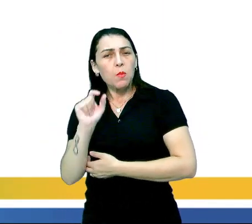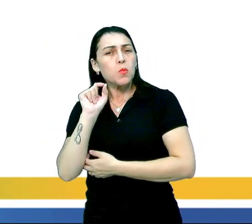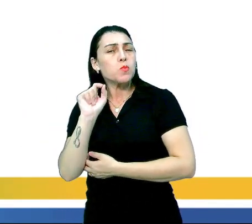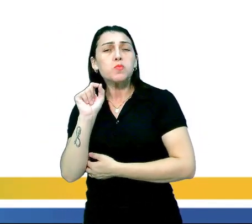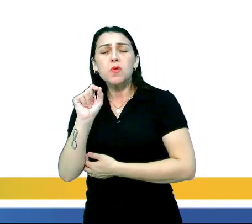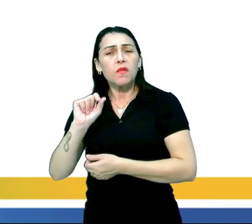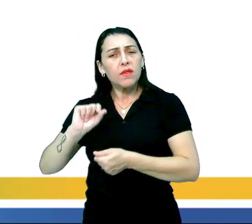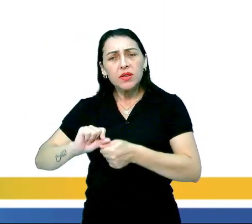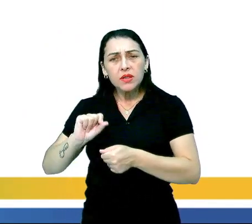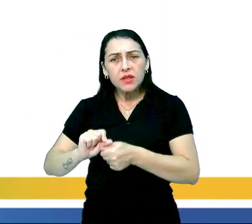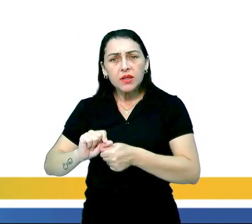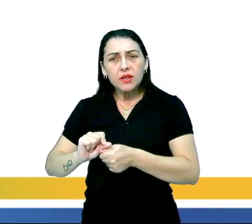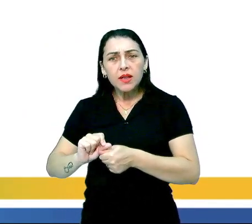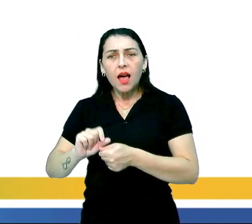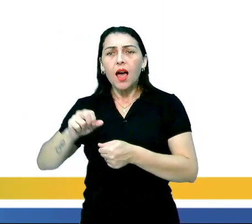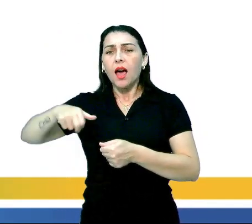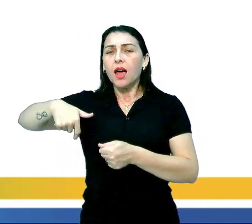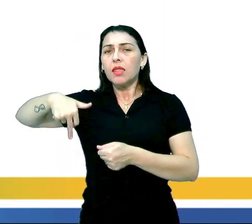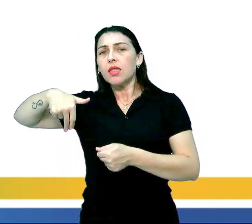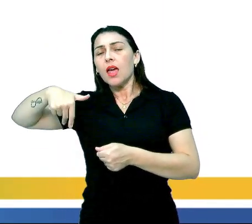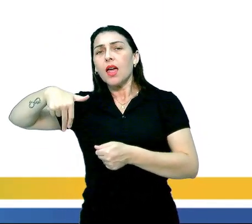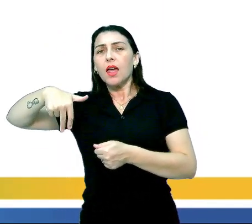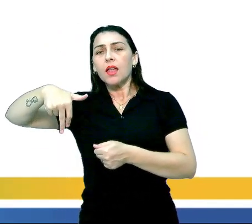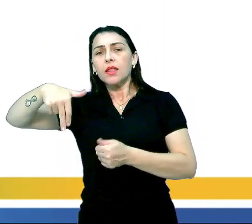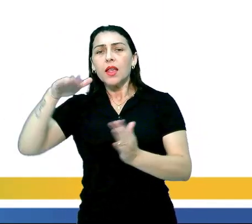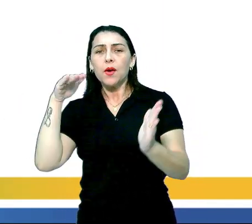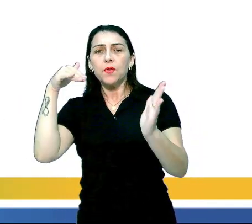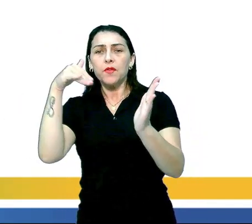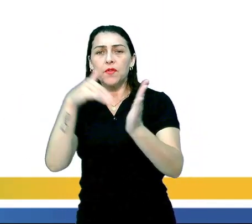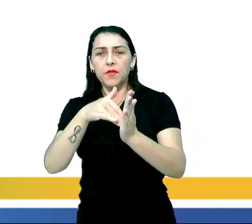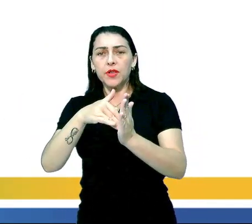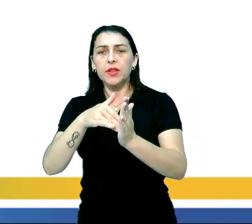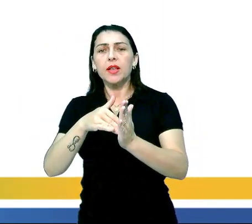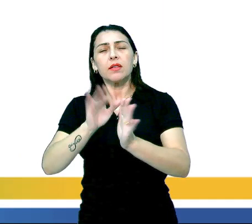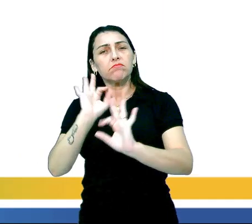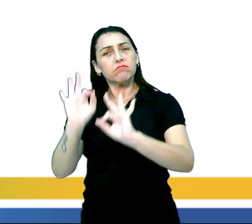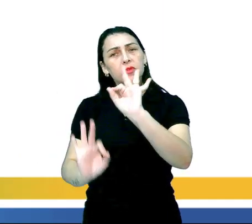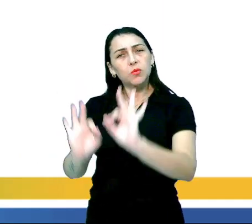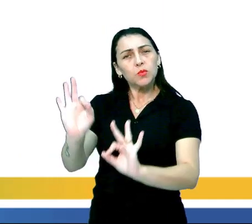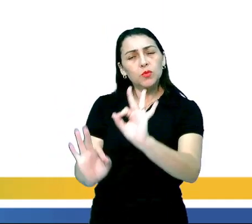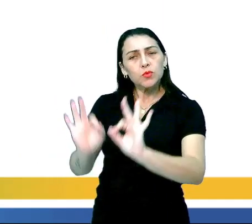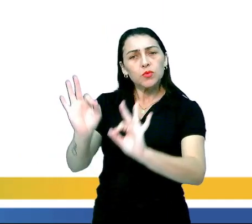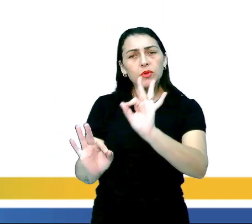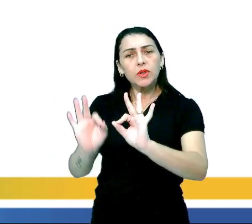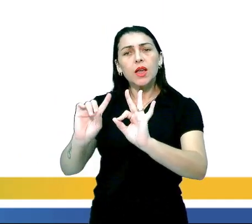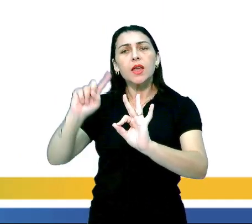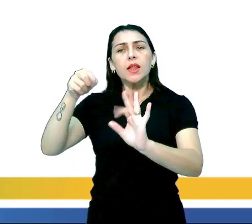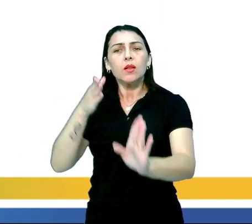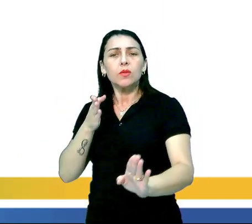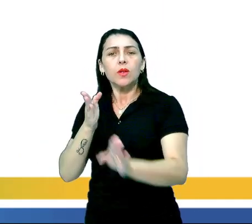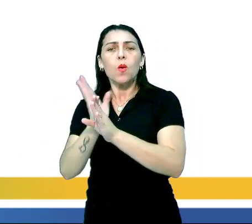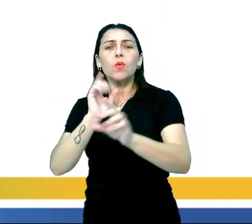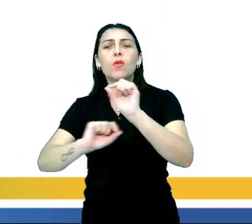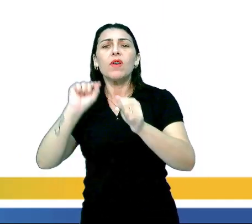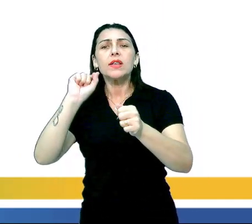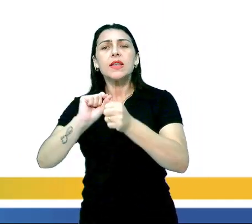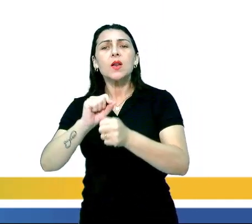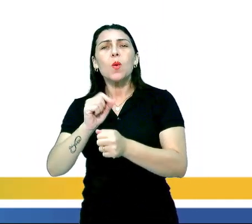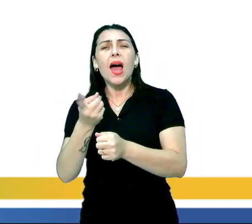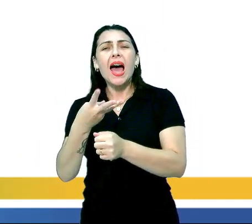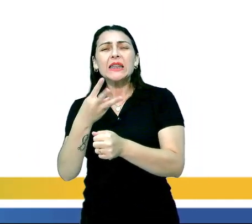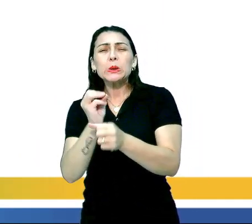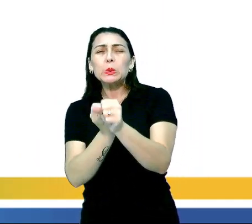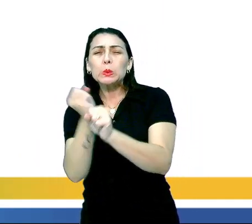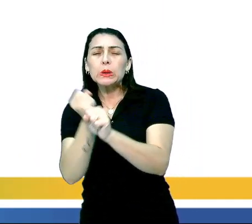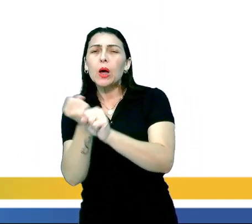o que eu vou fazer? Andar até o fim desta linha de montagem e descobrir o que eu estou